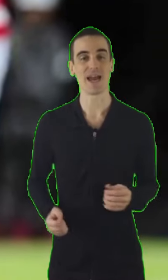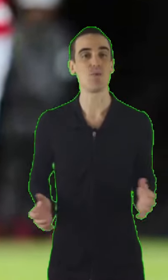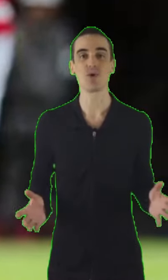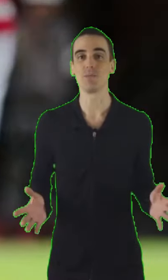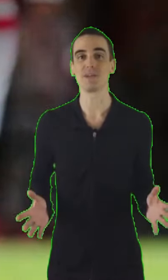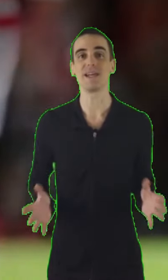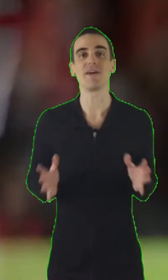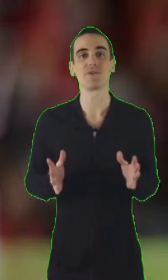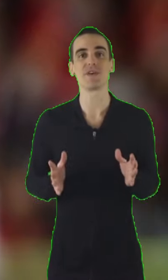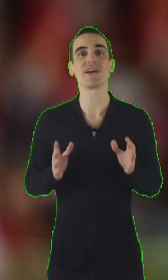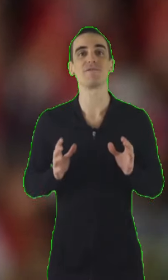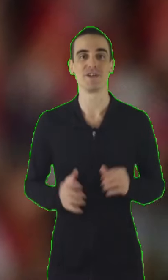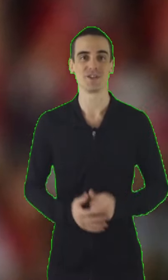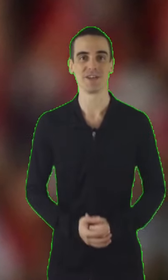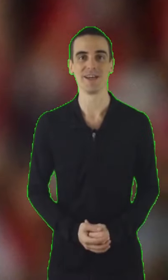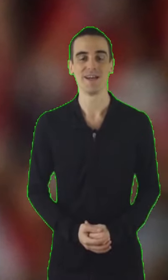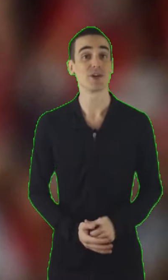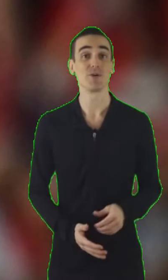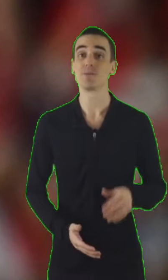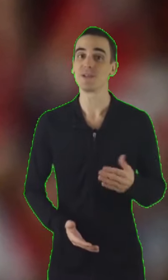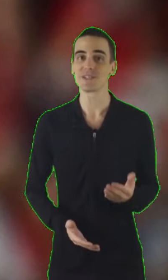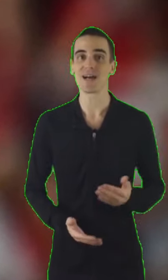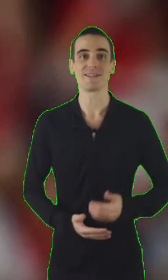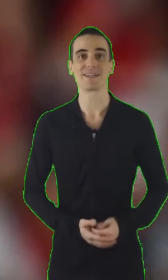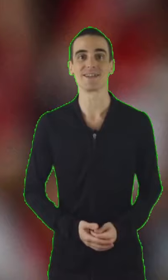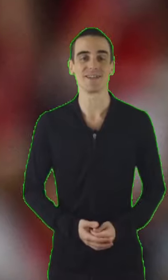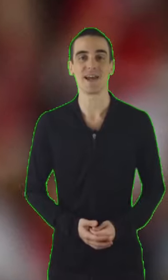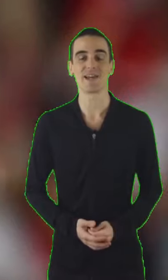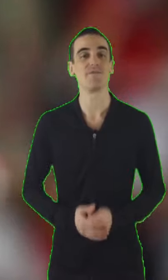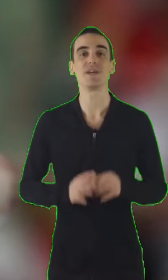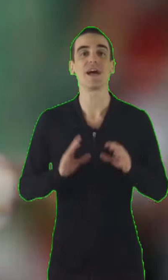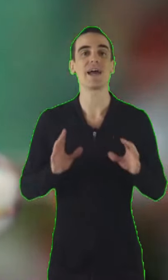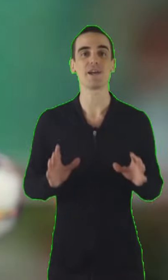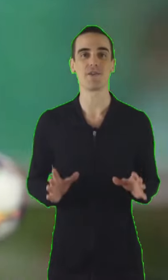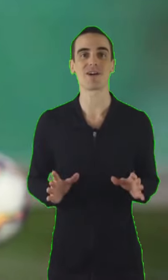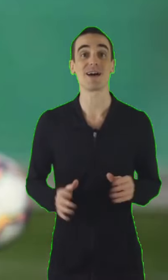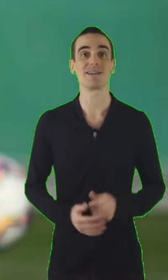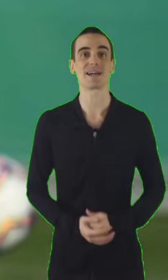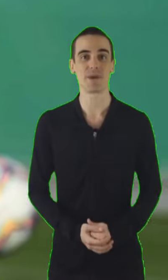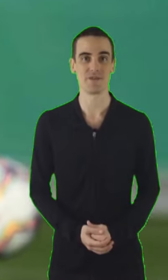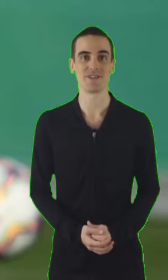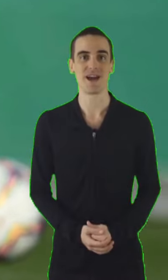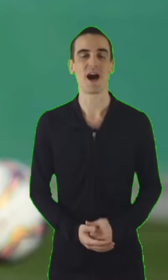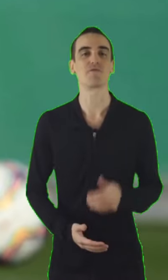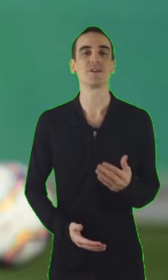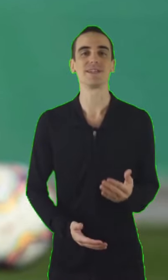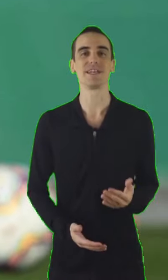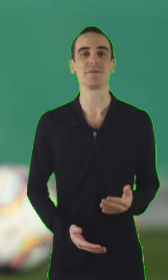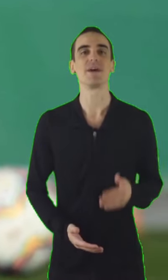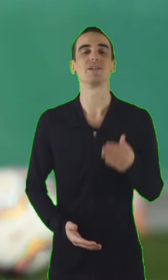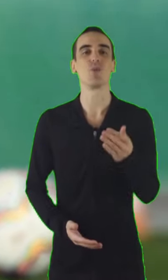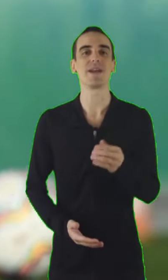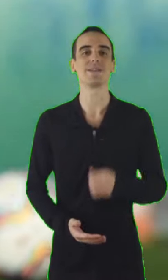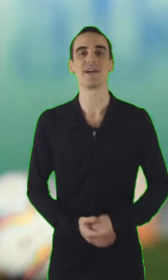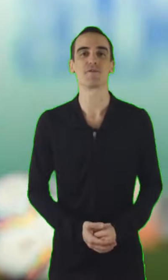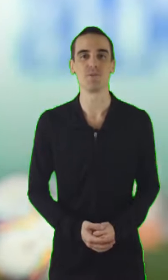treinador. Já foi capitão do time na ausência de outros jogadores. Tudo isso influenciou para renovar com o Colorado no final do ano até o